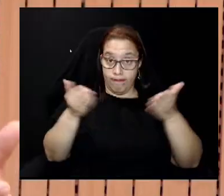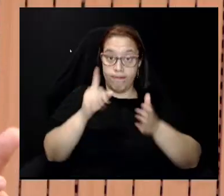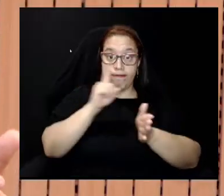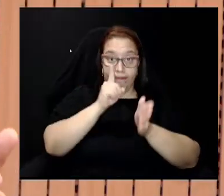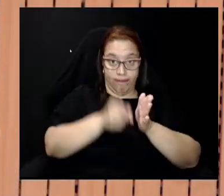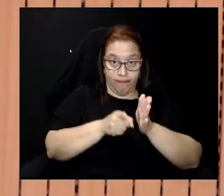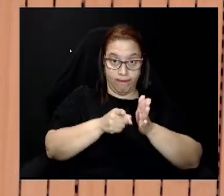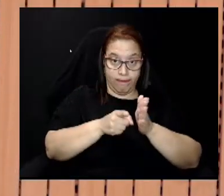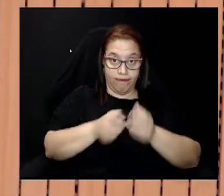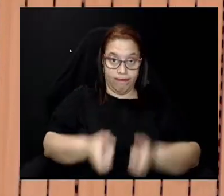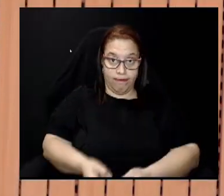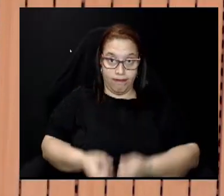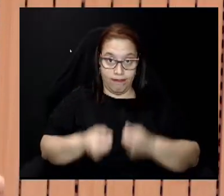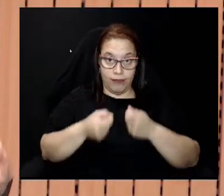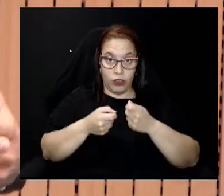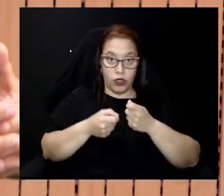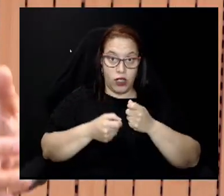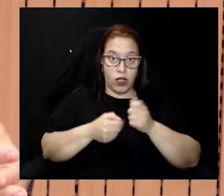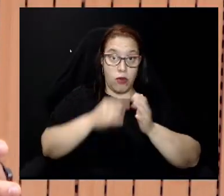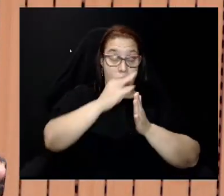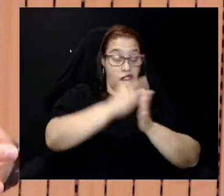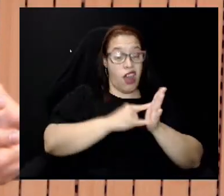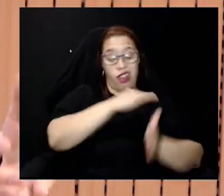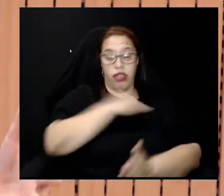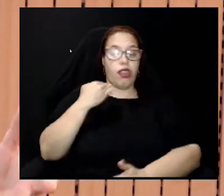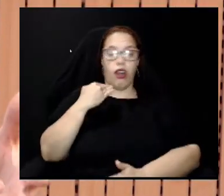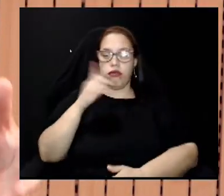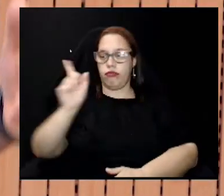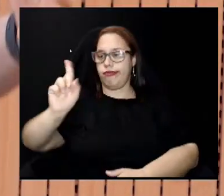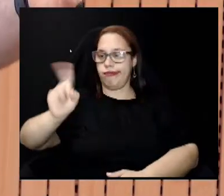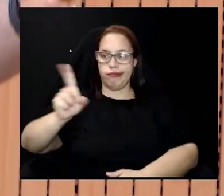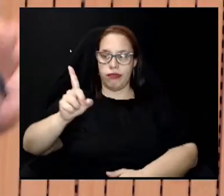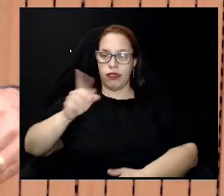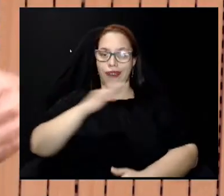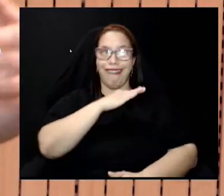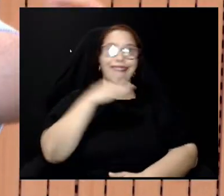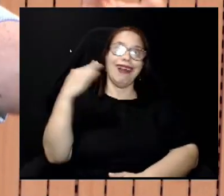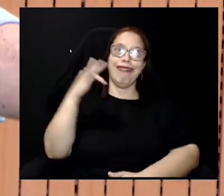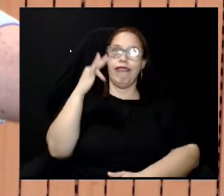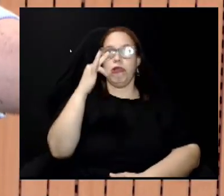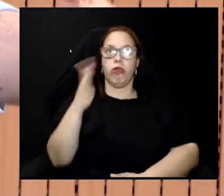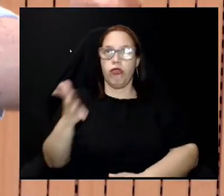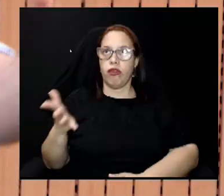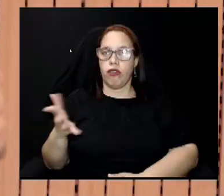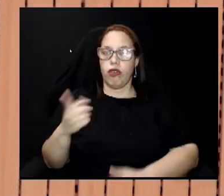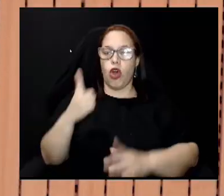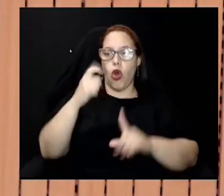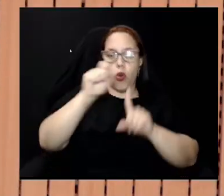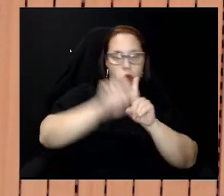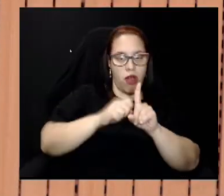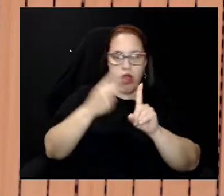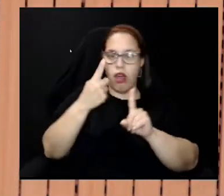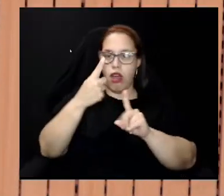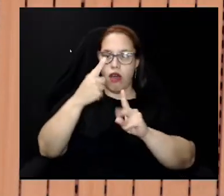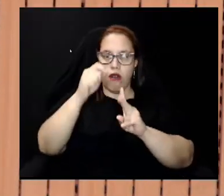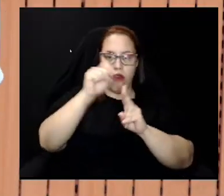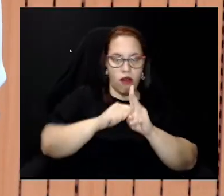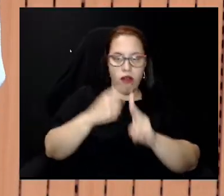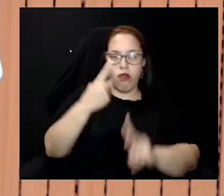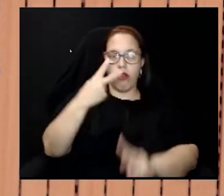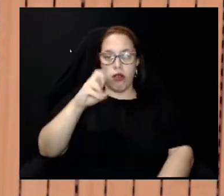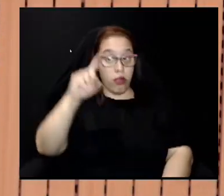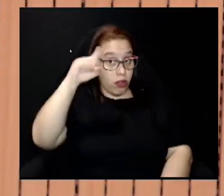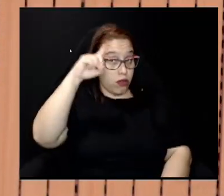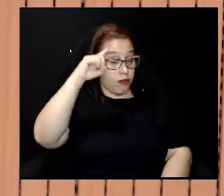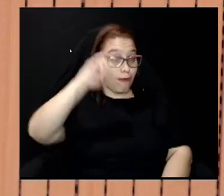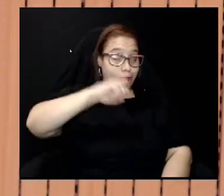é um atestado de óbito, né? Você não está fadado a morrer daqui um mês, 15 dias, enfim. Você tem a